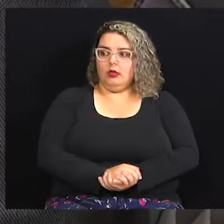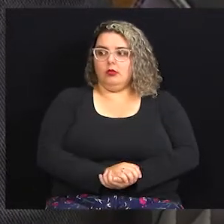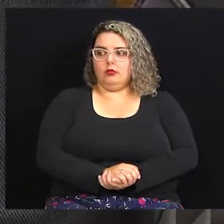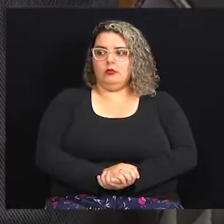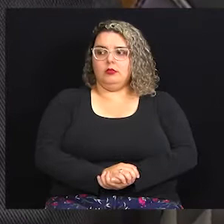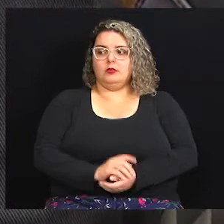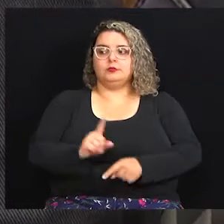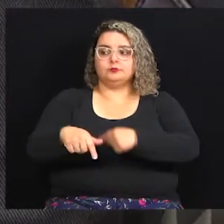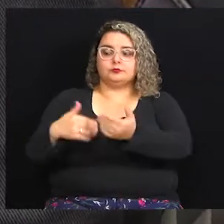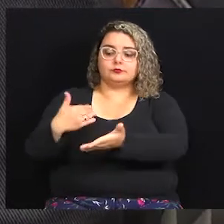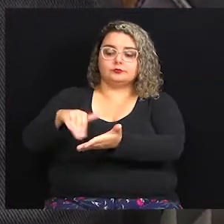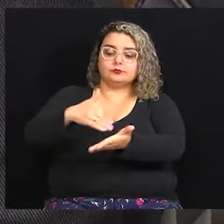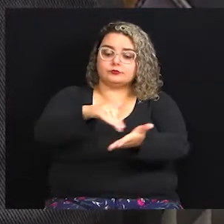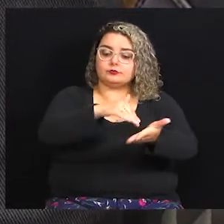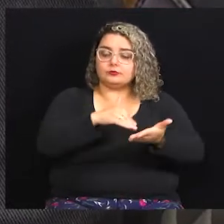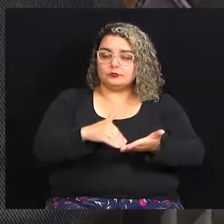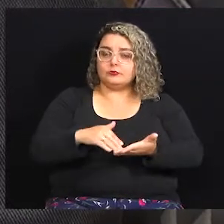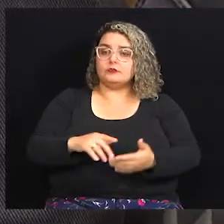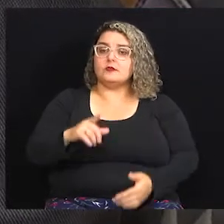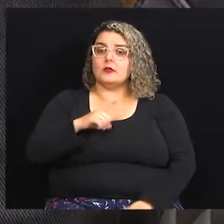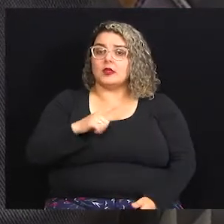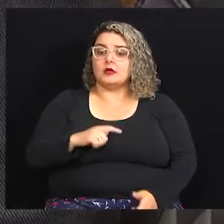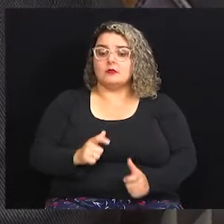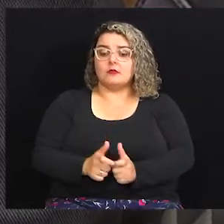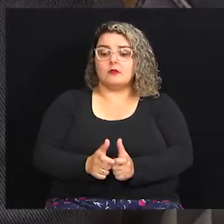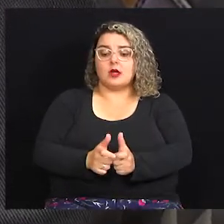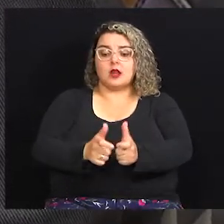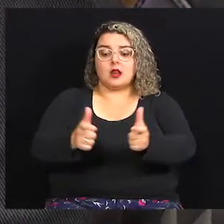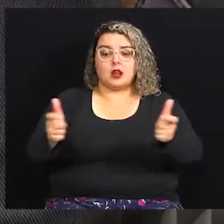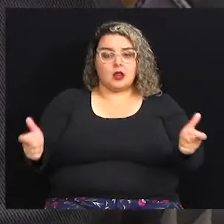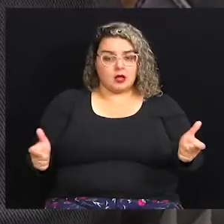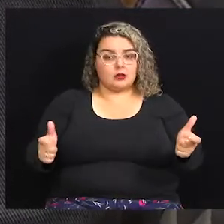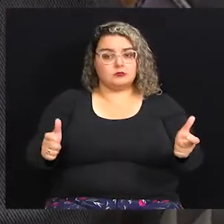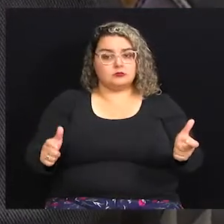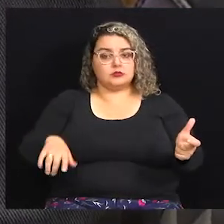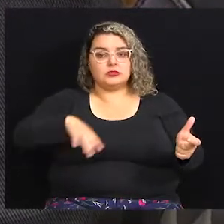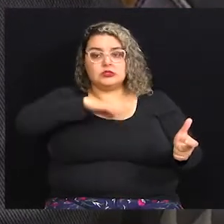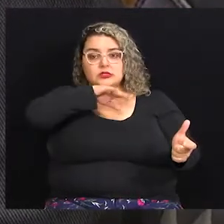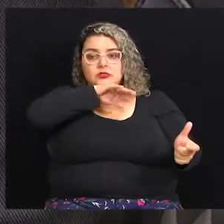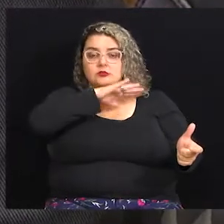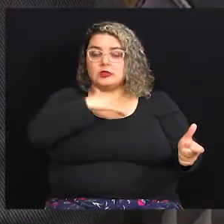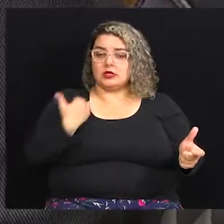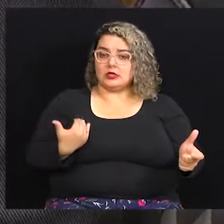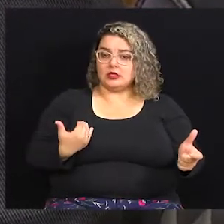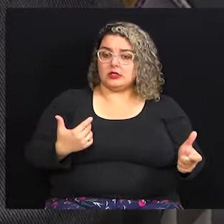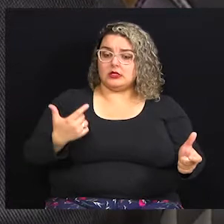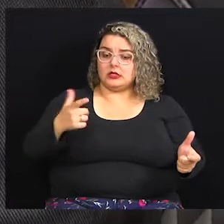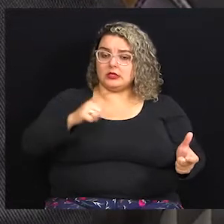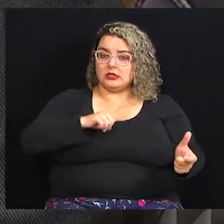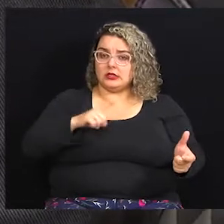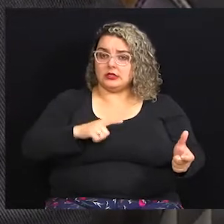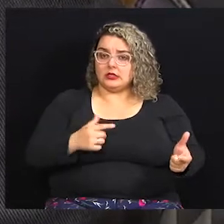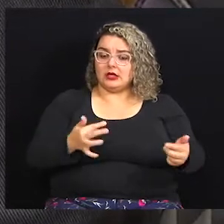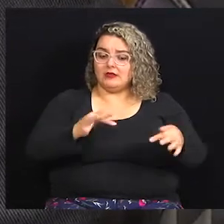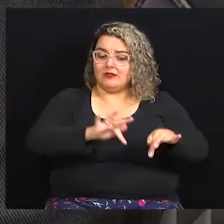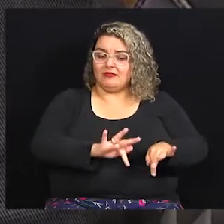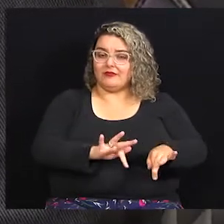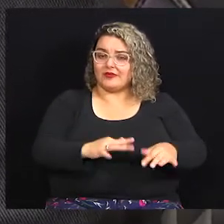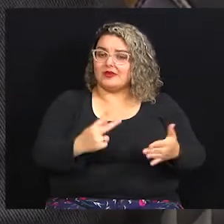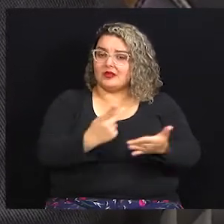pelas outras secretarias que ama um grande volume de animais mortos que tem uma disseminação totalmente